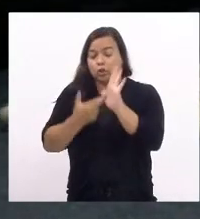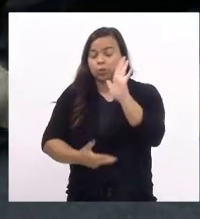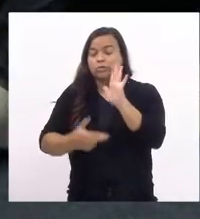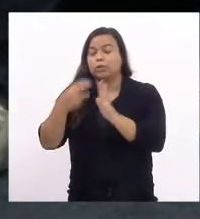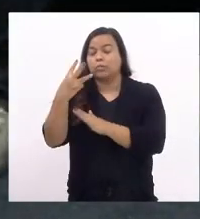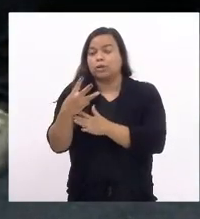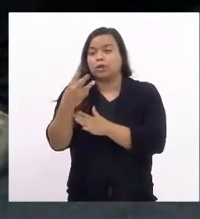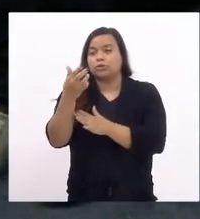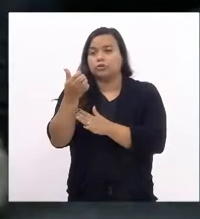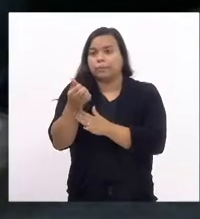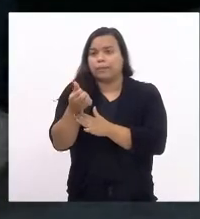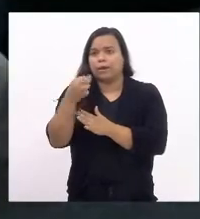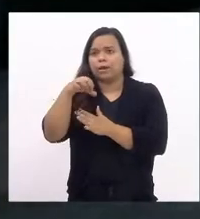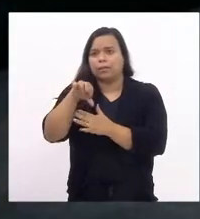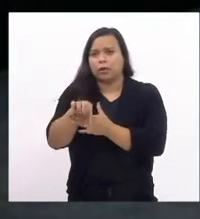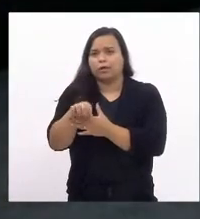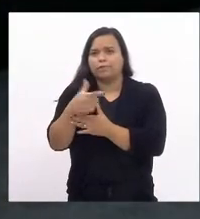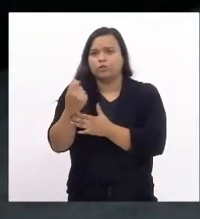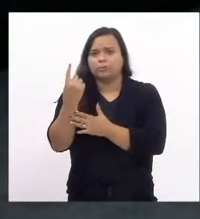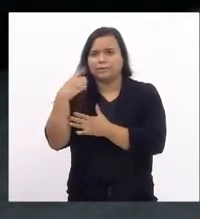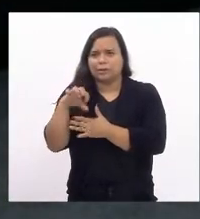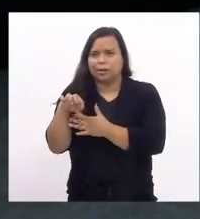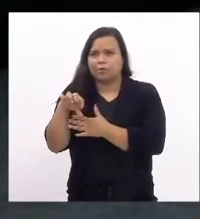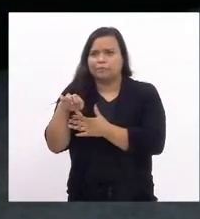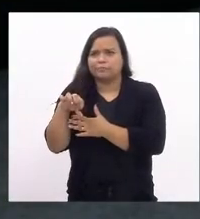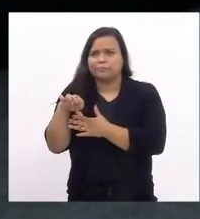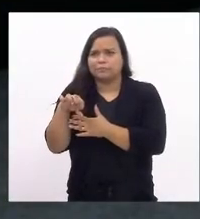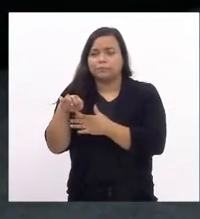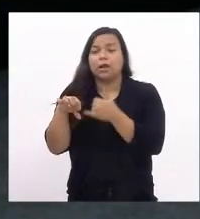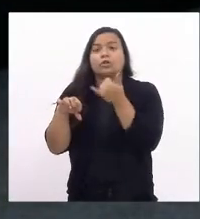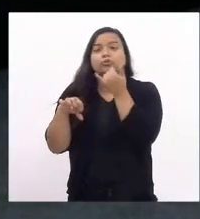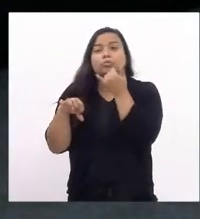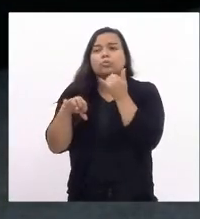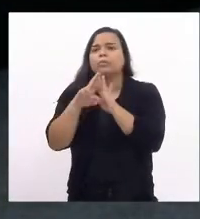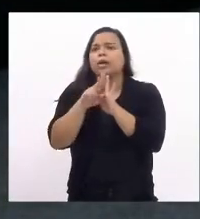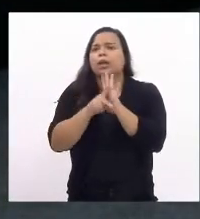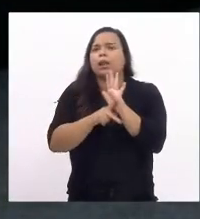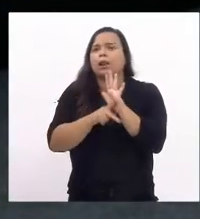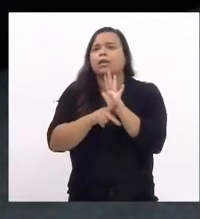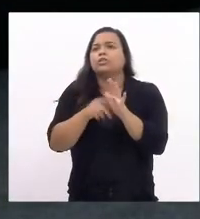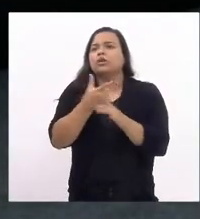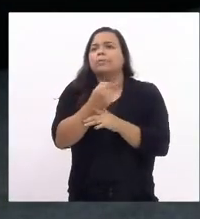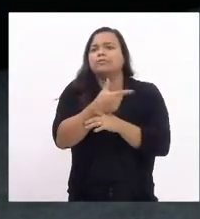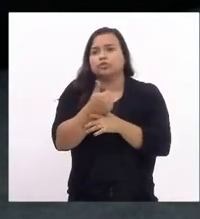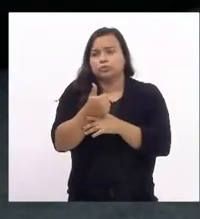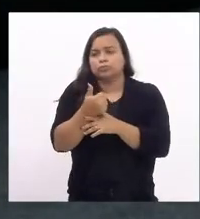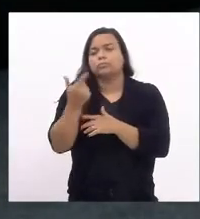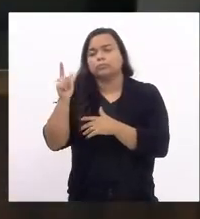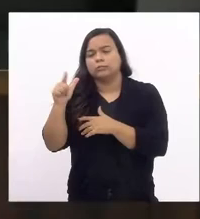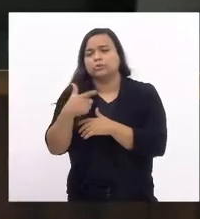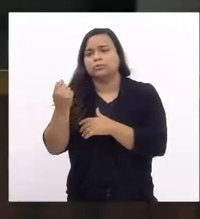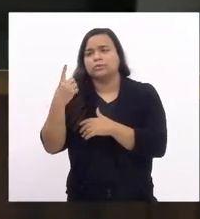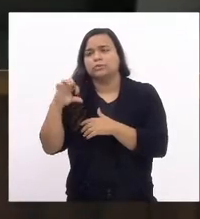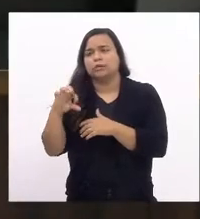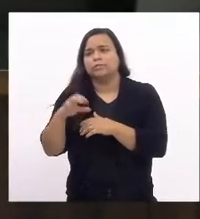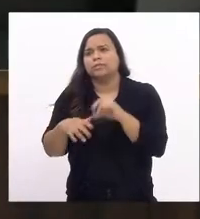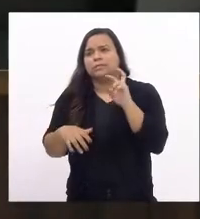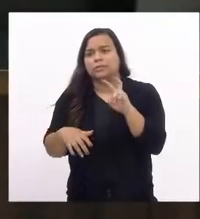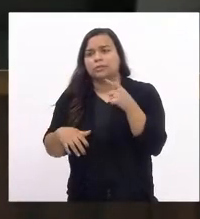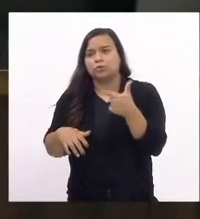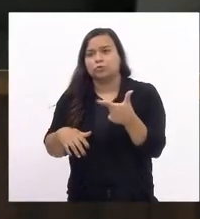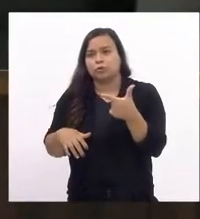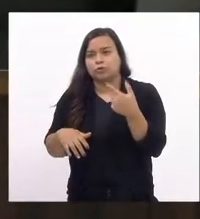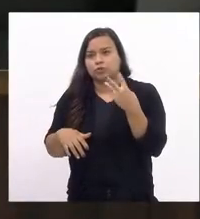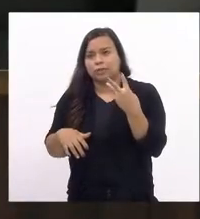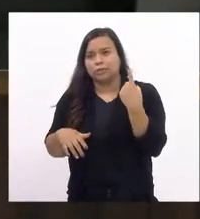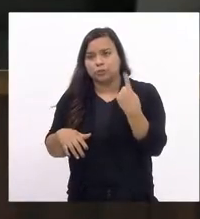Então, projeto de lei 5231 de 2021, desculpe. E o projeto de resolução 369/2019. 5231, quando voltar à pauta, Vossa